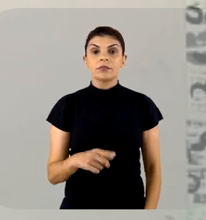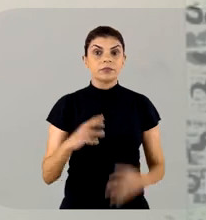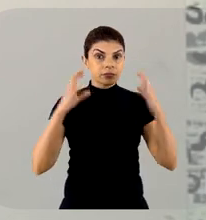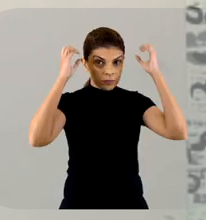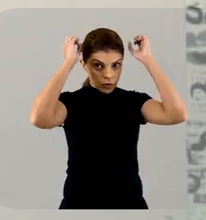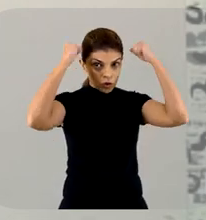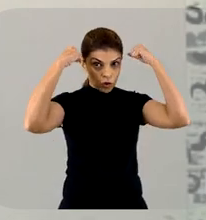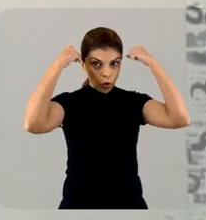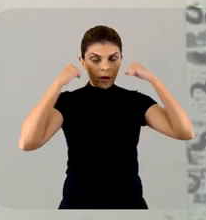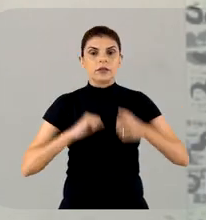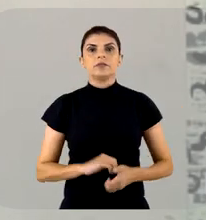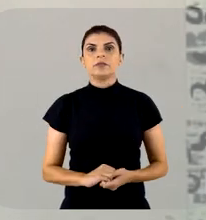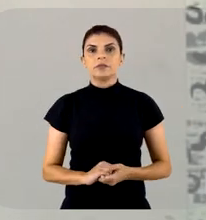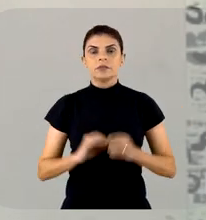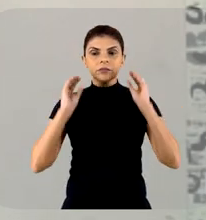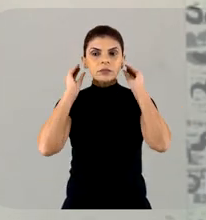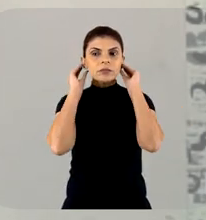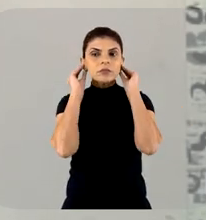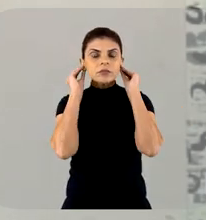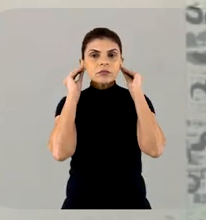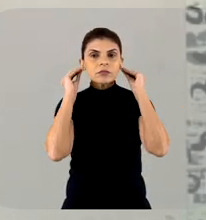nossa touca.